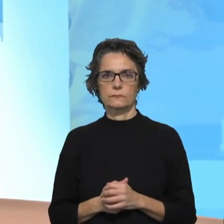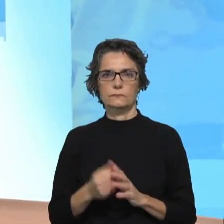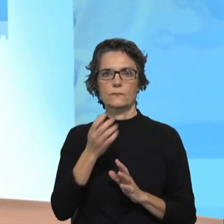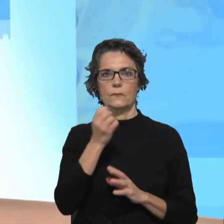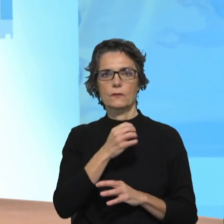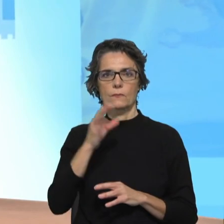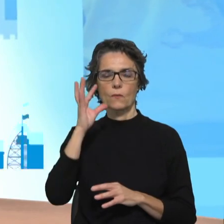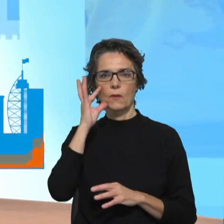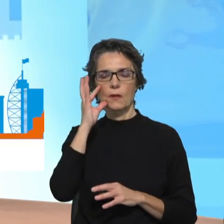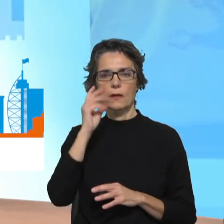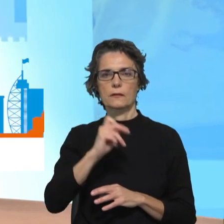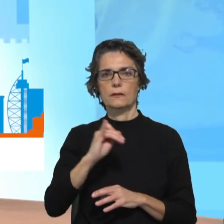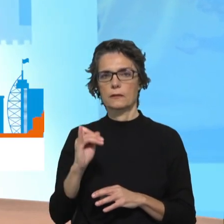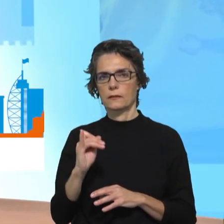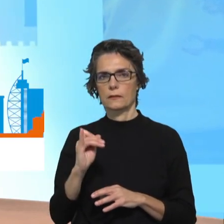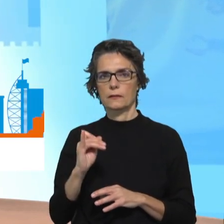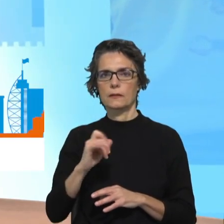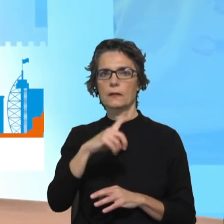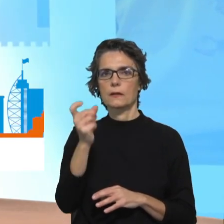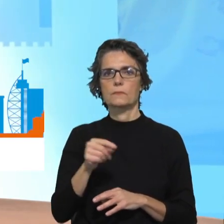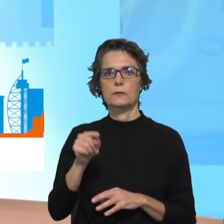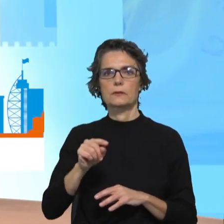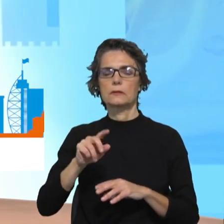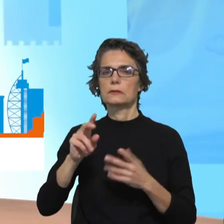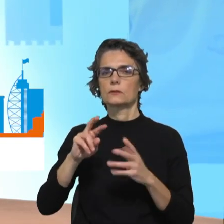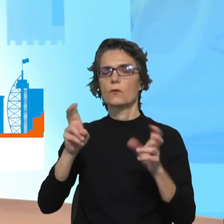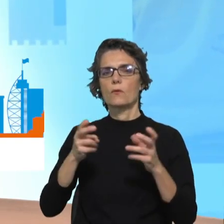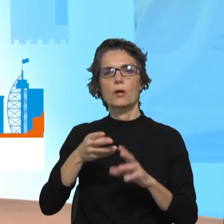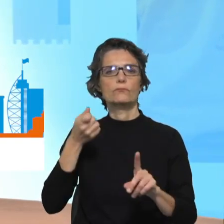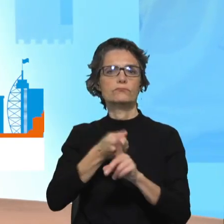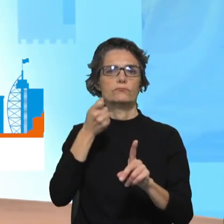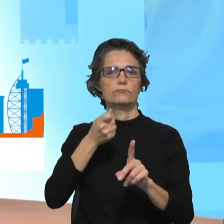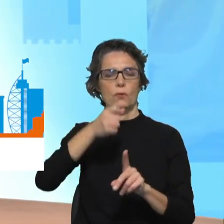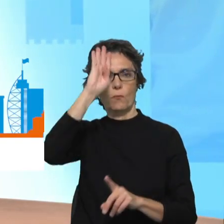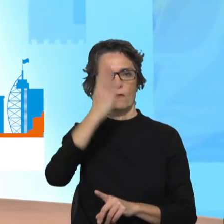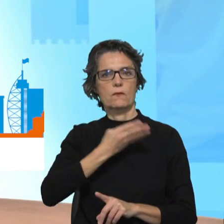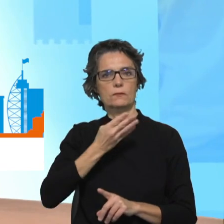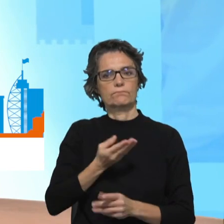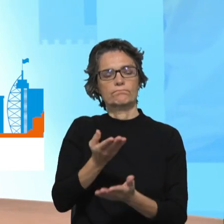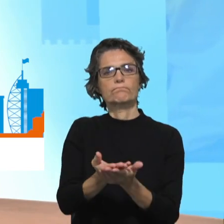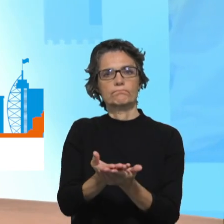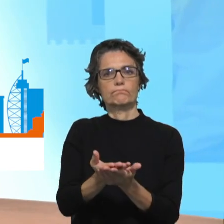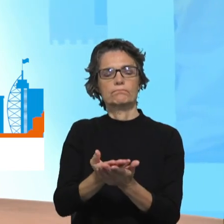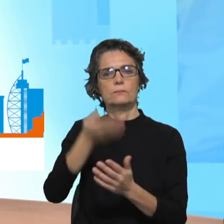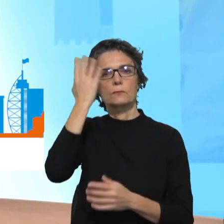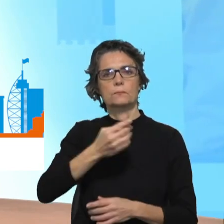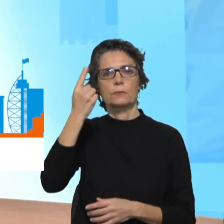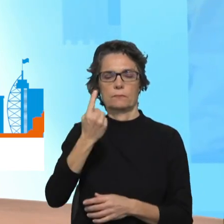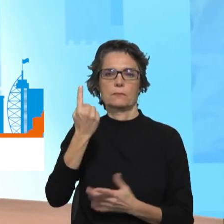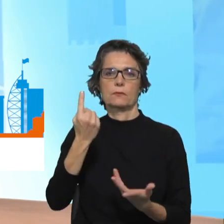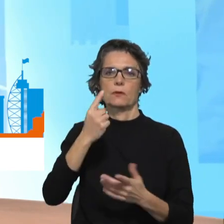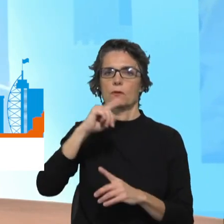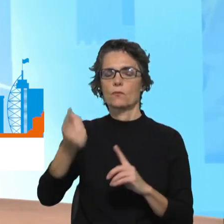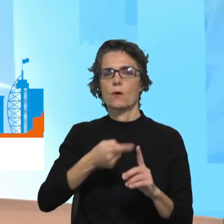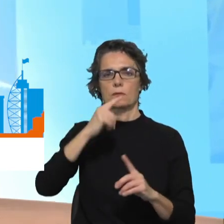Olá, muito boa tarde. Inteligência Artificial e a Paz é o desafio que o Papa Francisco deixa à reflexão para o primeiro dia do ano, o Dia